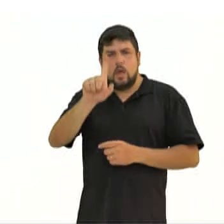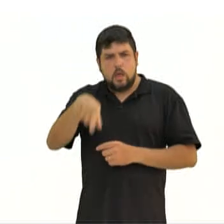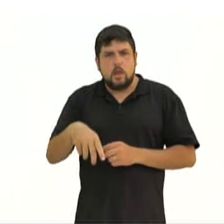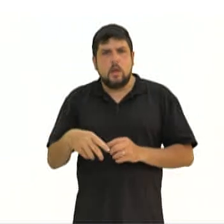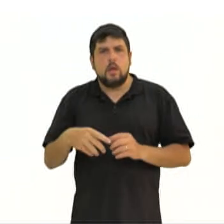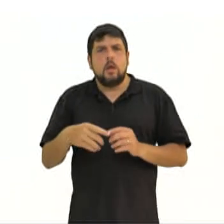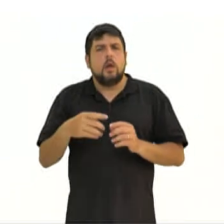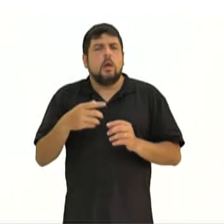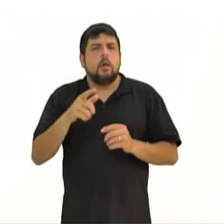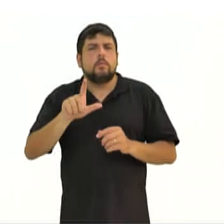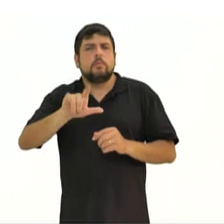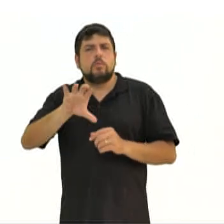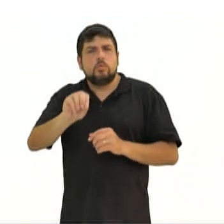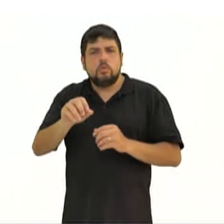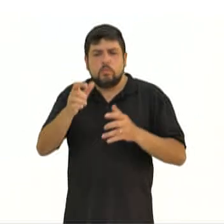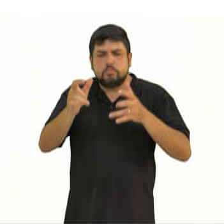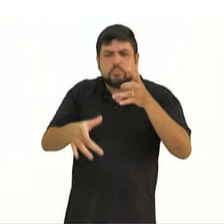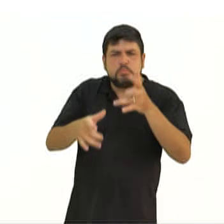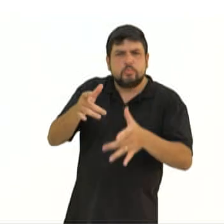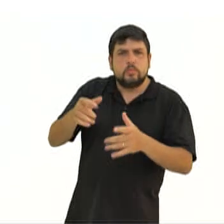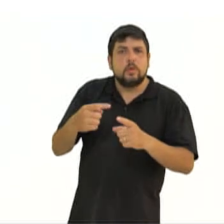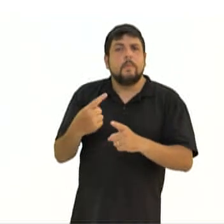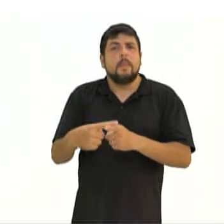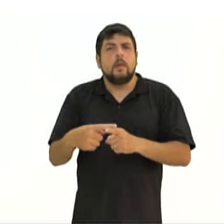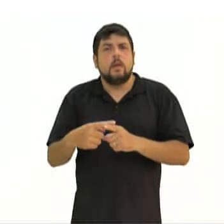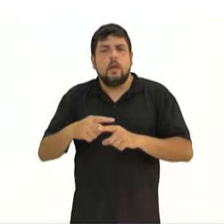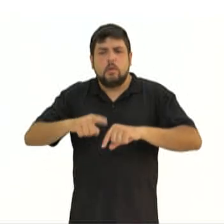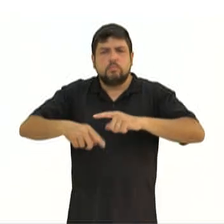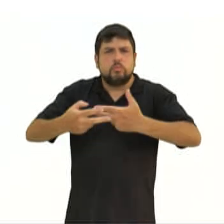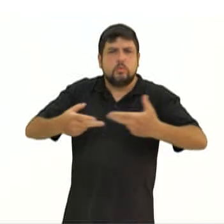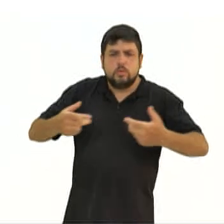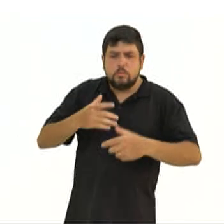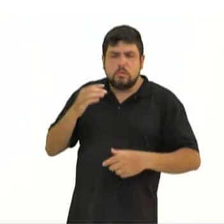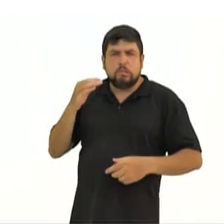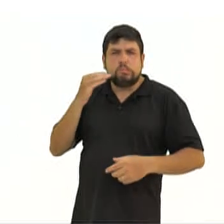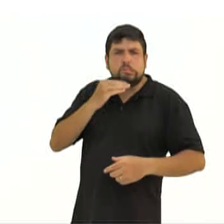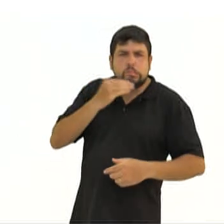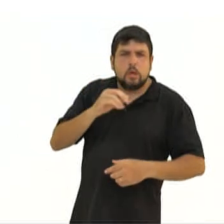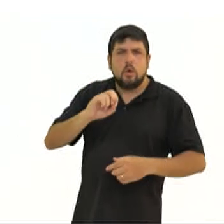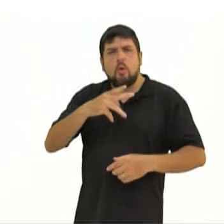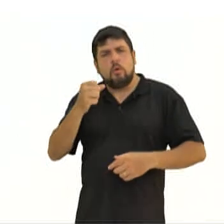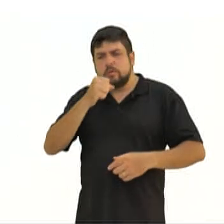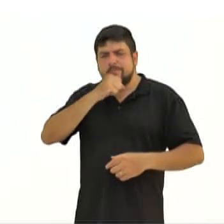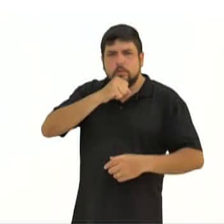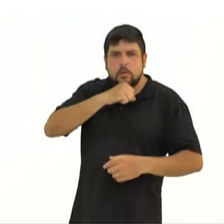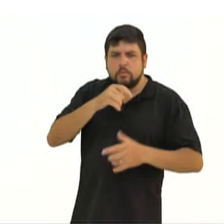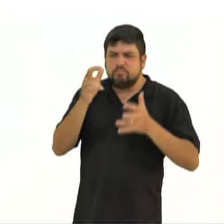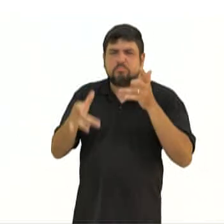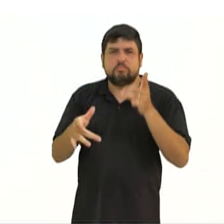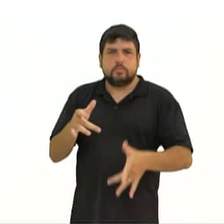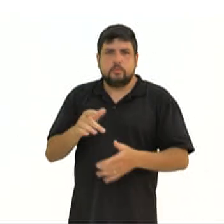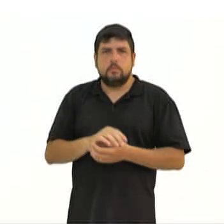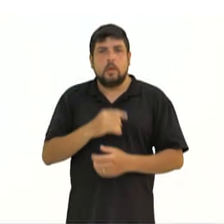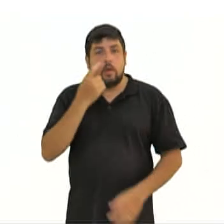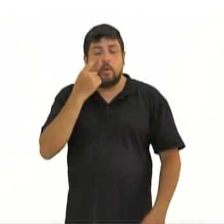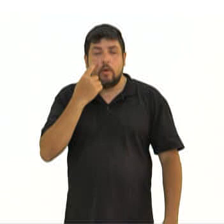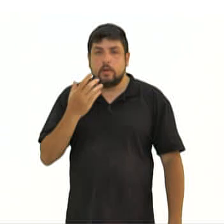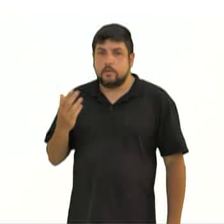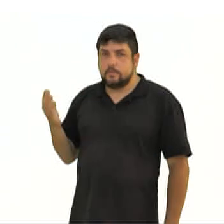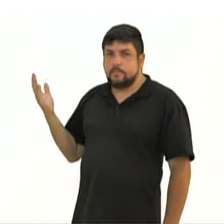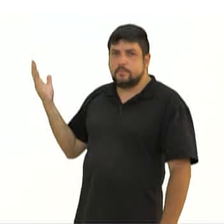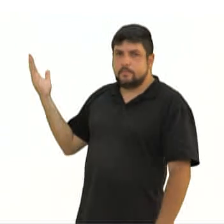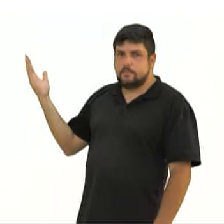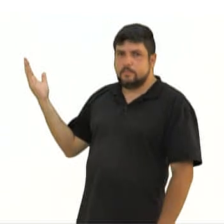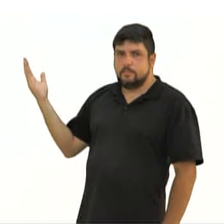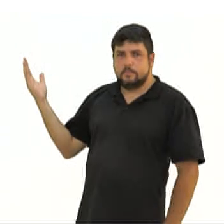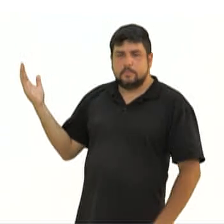eletrônicos descartados por apresentarem defeito ou por estarem obsoletos. Então aqui a gente tem três figuras que representam um pouco